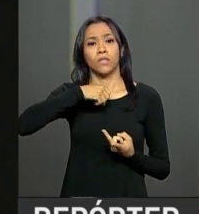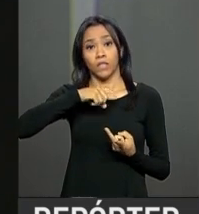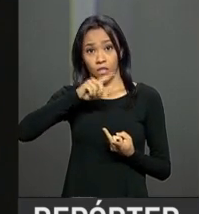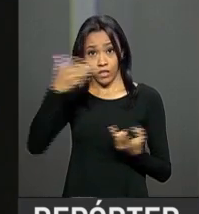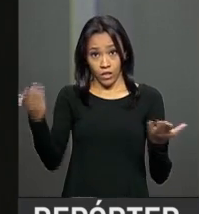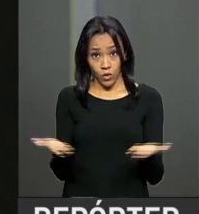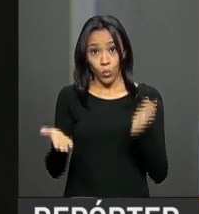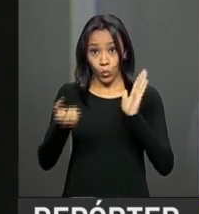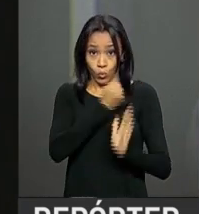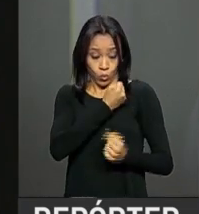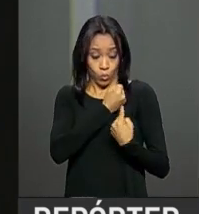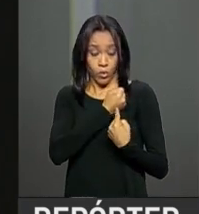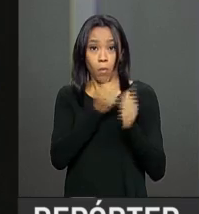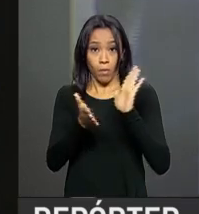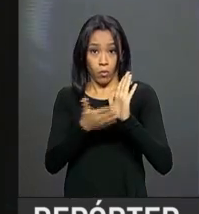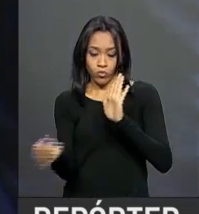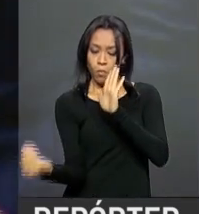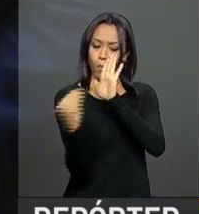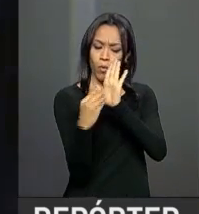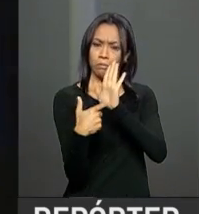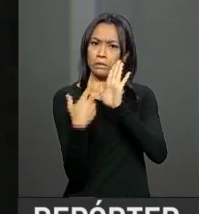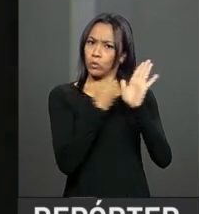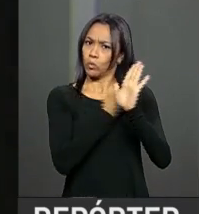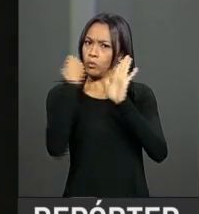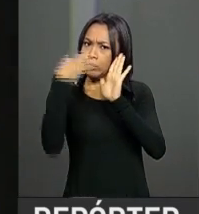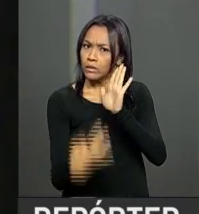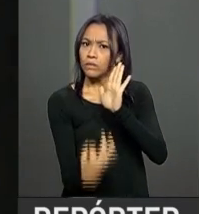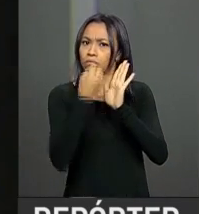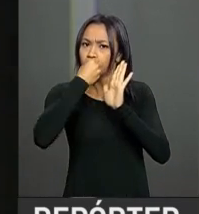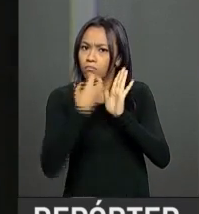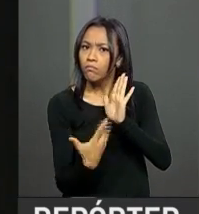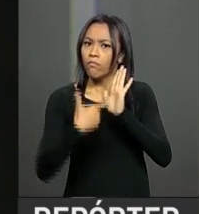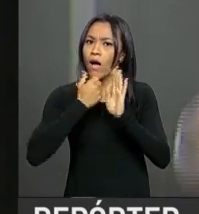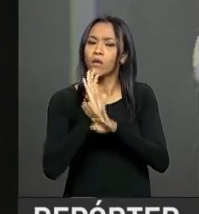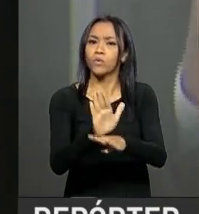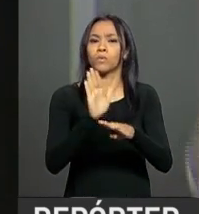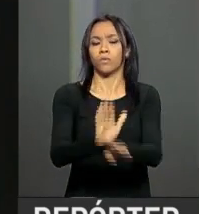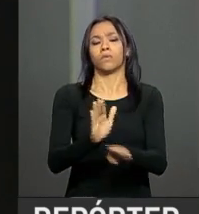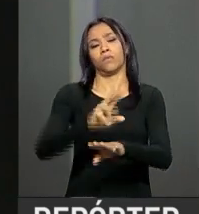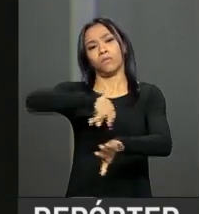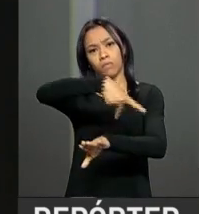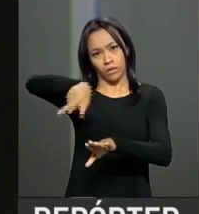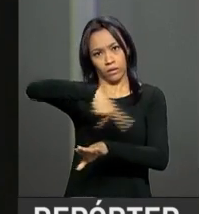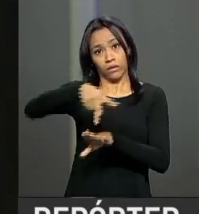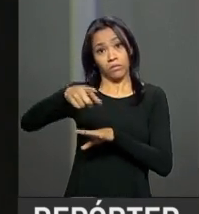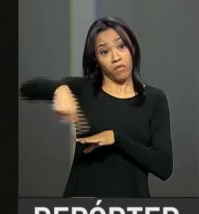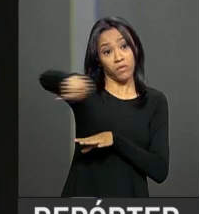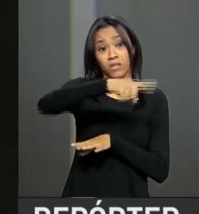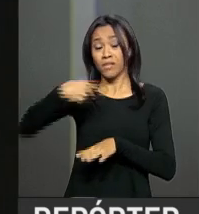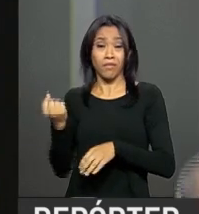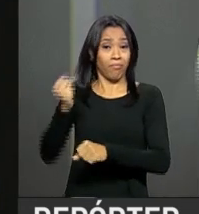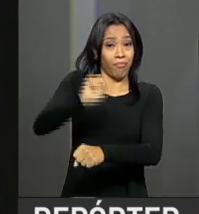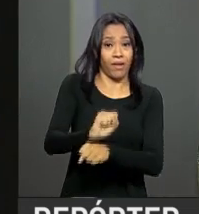que está sendo proposto é um número justo, é um número bom para o país e para que vocês não parem o